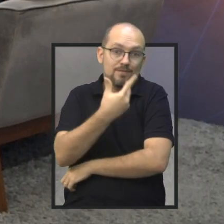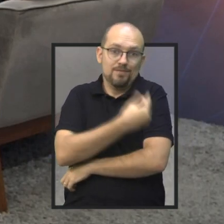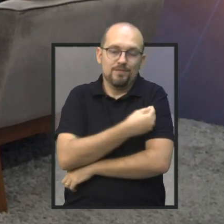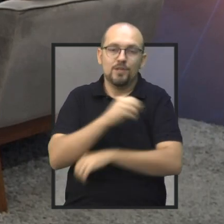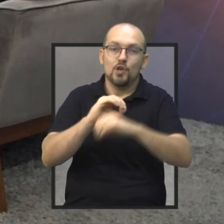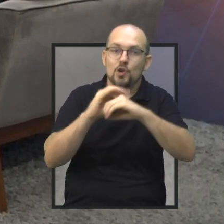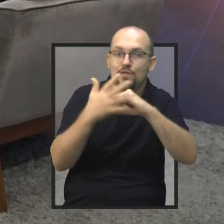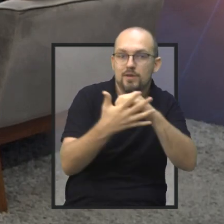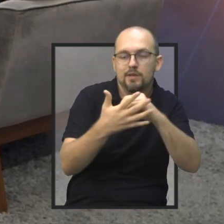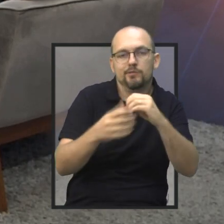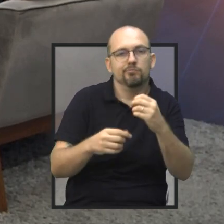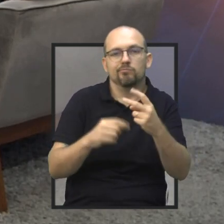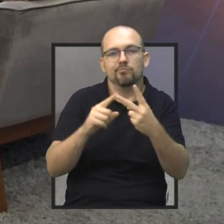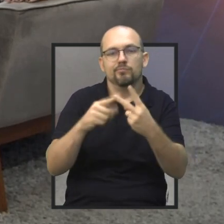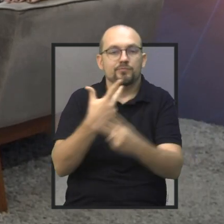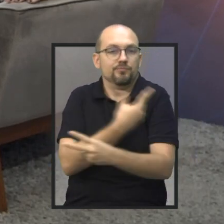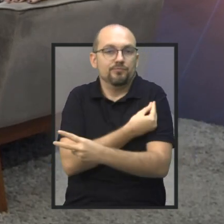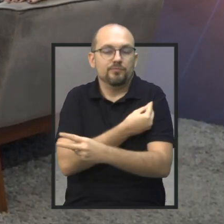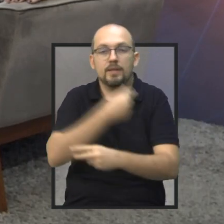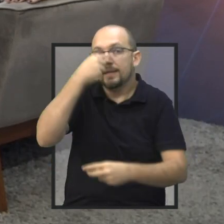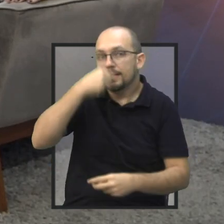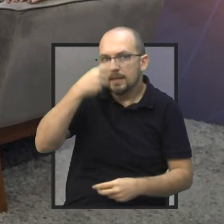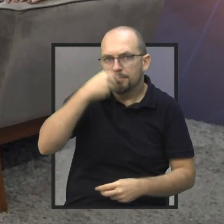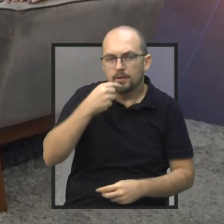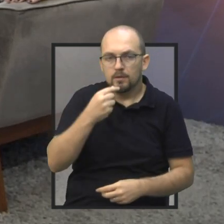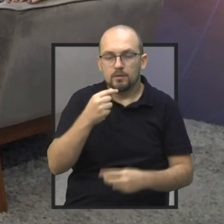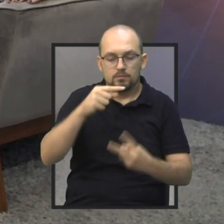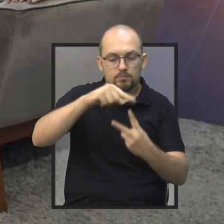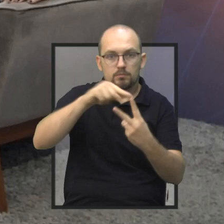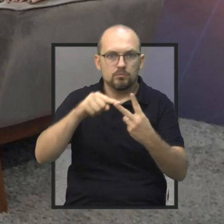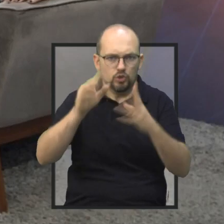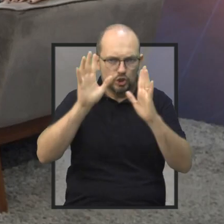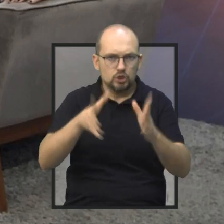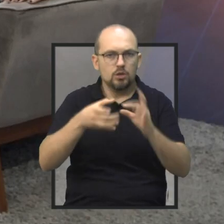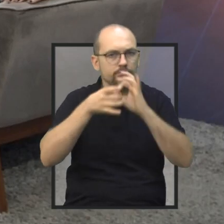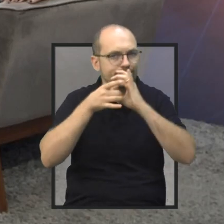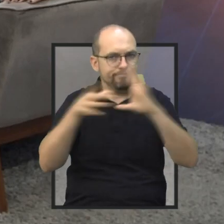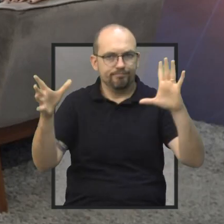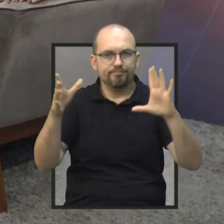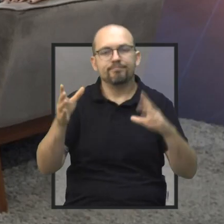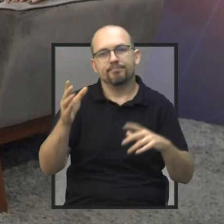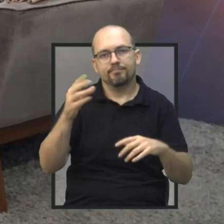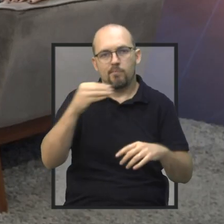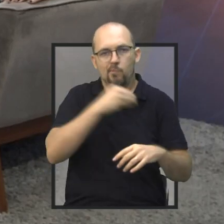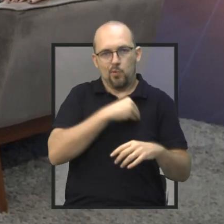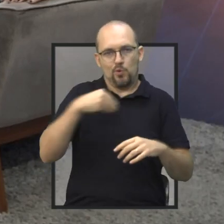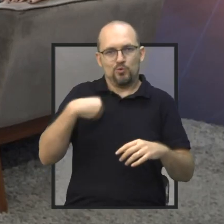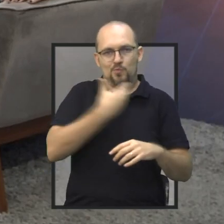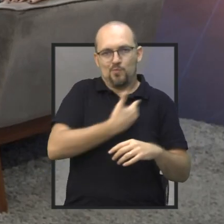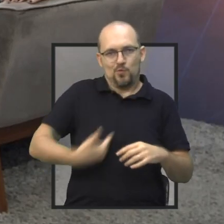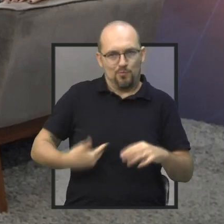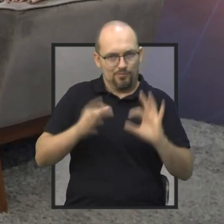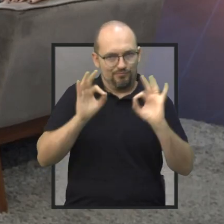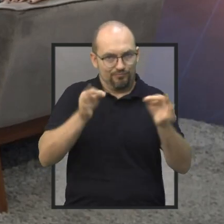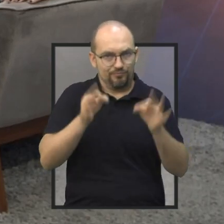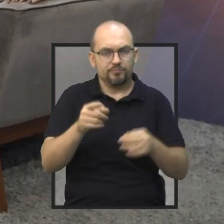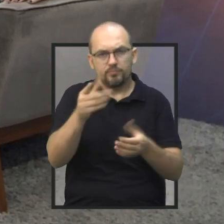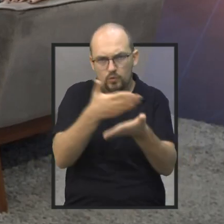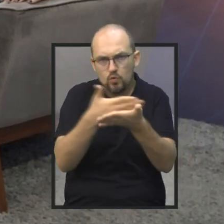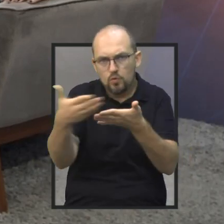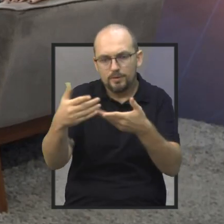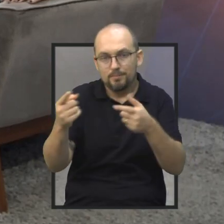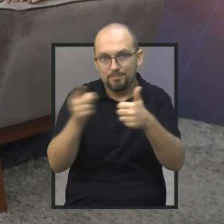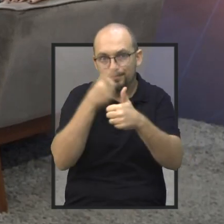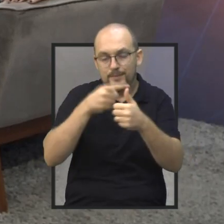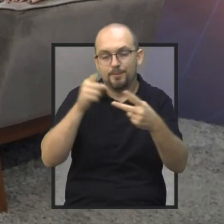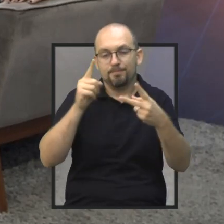vacinação da Covid quanto a vacina da gripe. Ambas já estão disponíveis na rede pública de saúde, né? Eu queria começar falando primeiro sobre